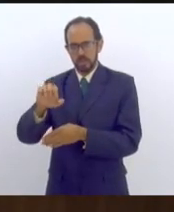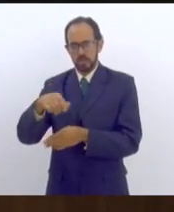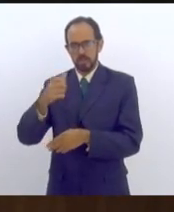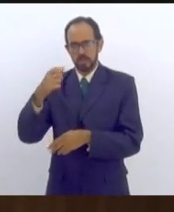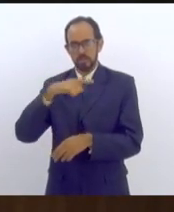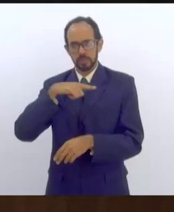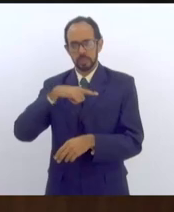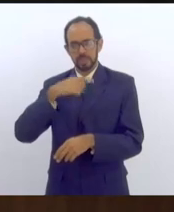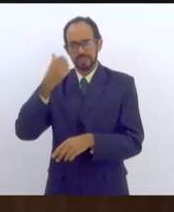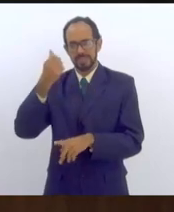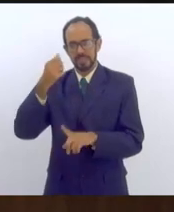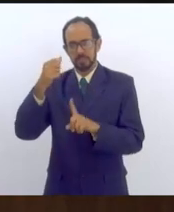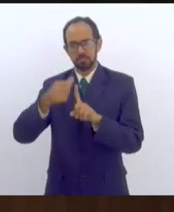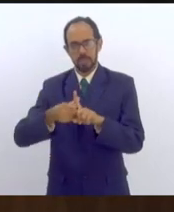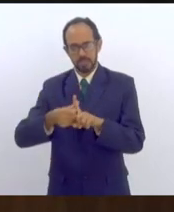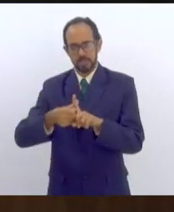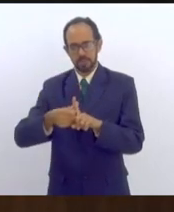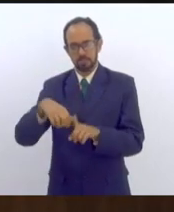ligar a bomba.